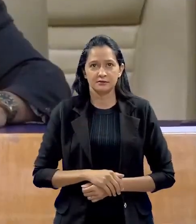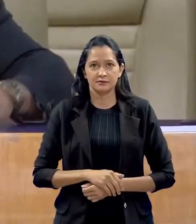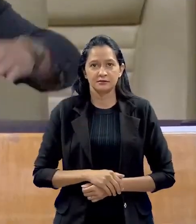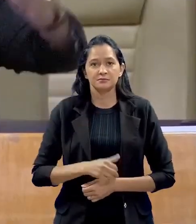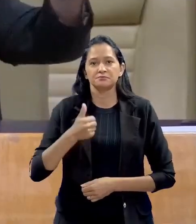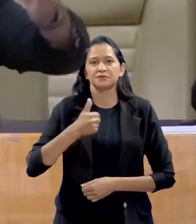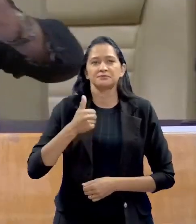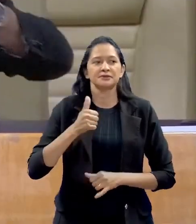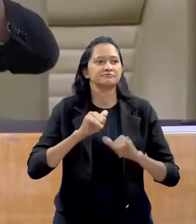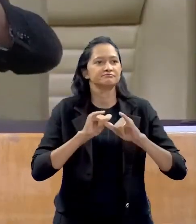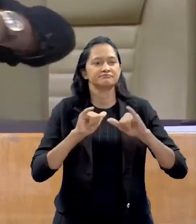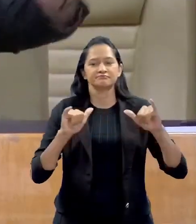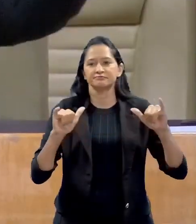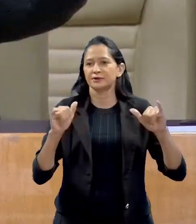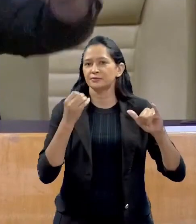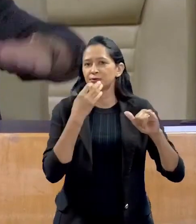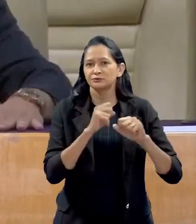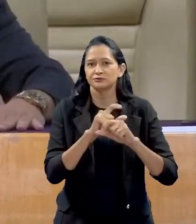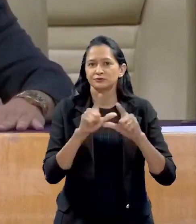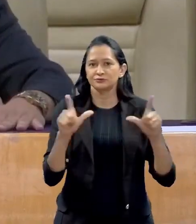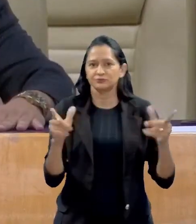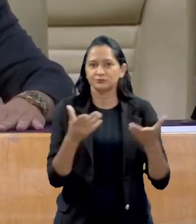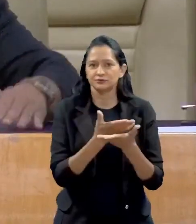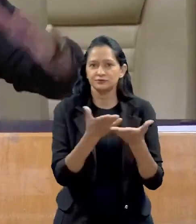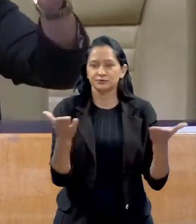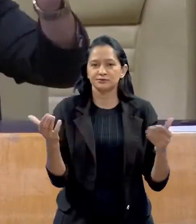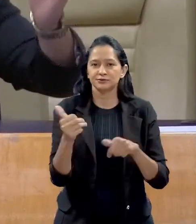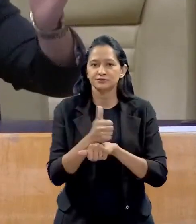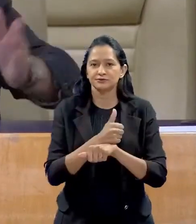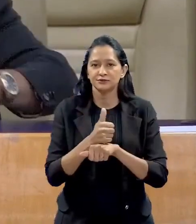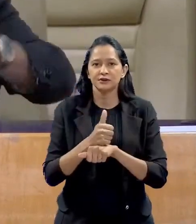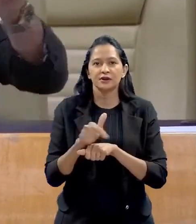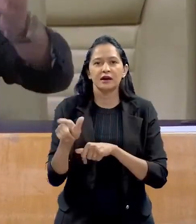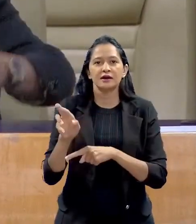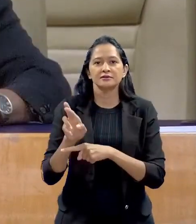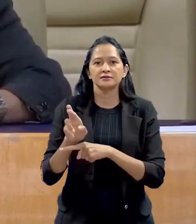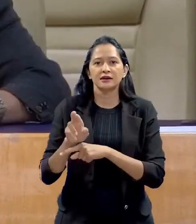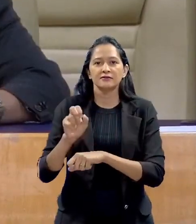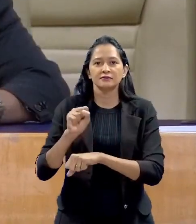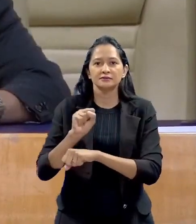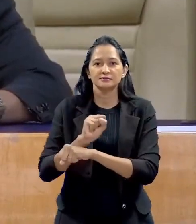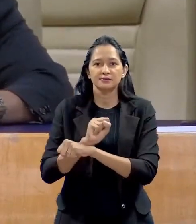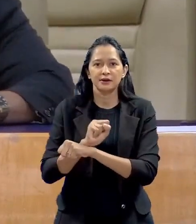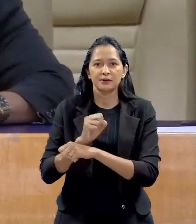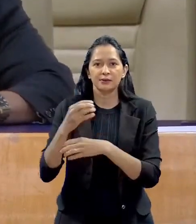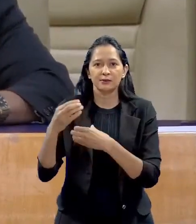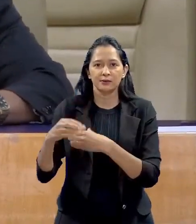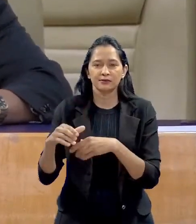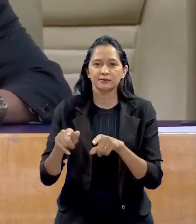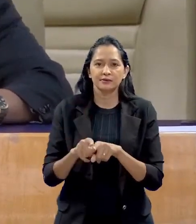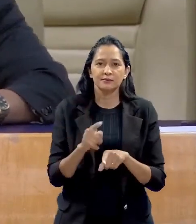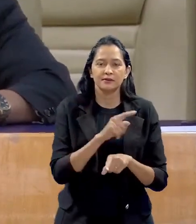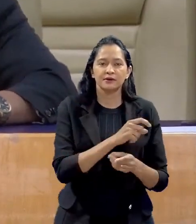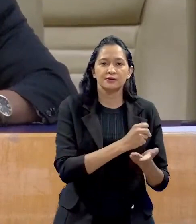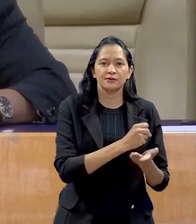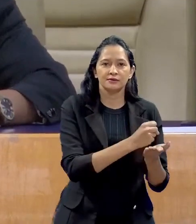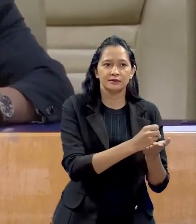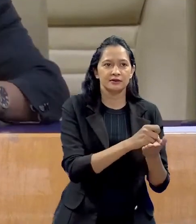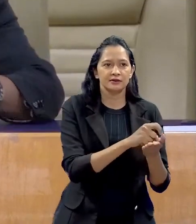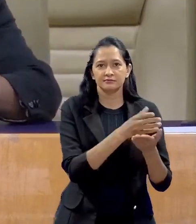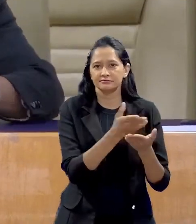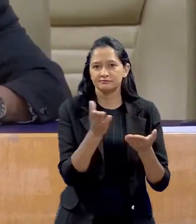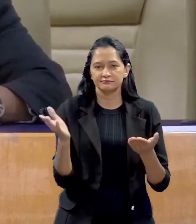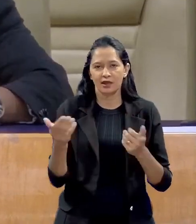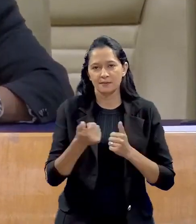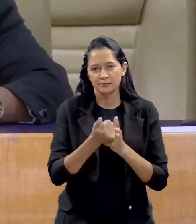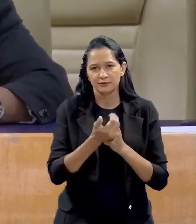trabalhadores, presidente, tanto do cadastro de reserva como os que estão ali, as mães que querem trabalhar. Tem meu apoio, viu, pessoal? Pauta de